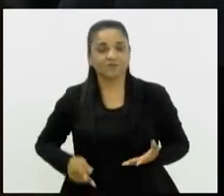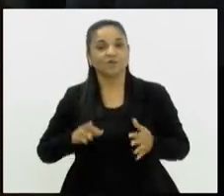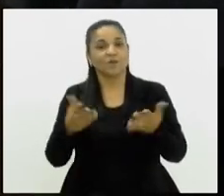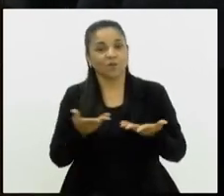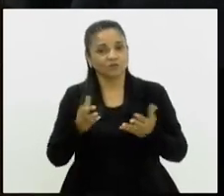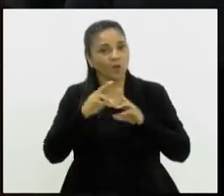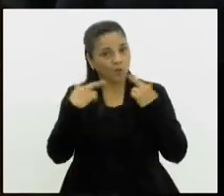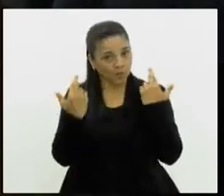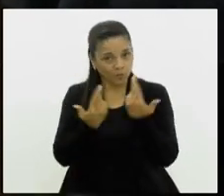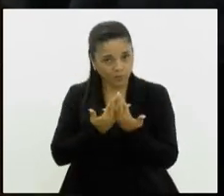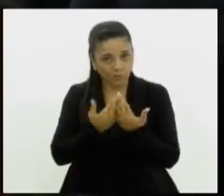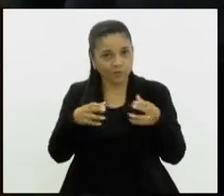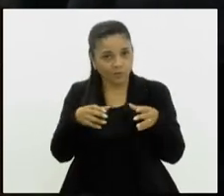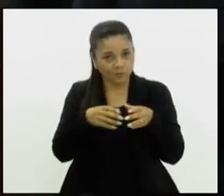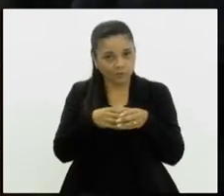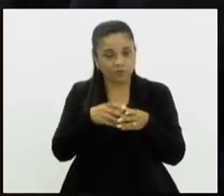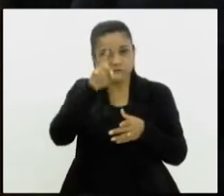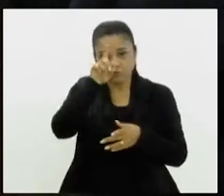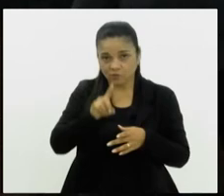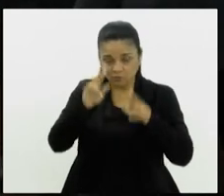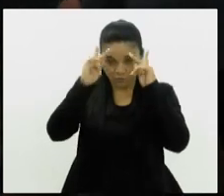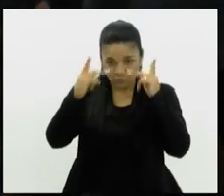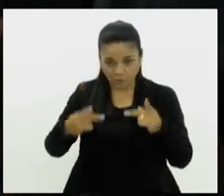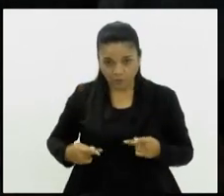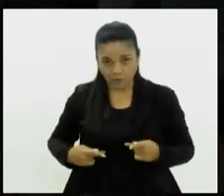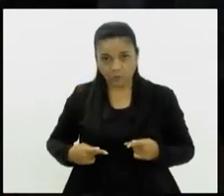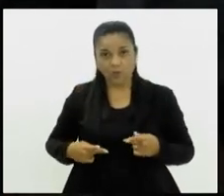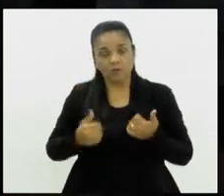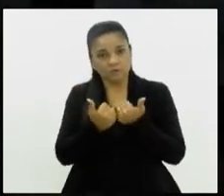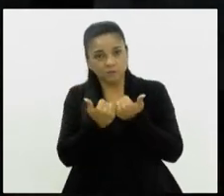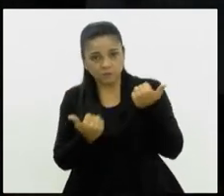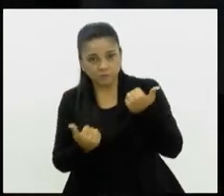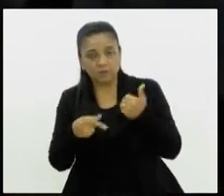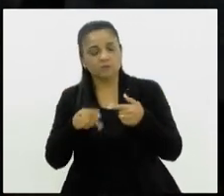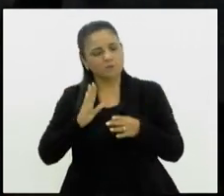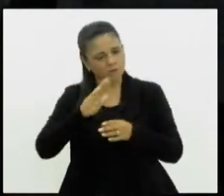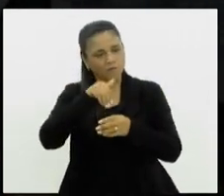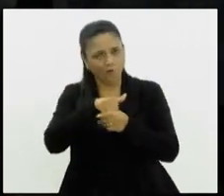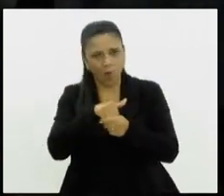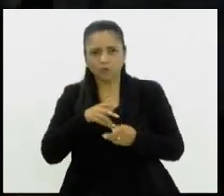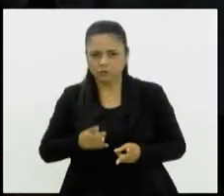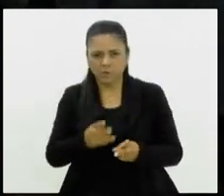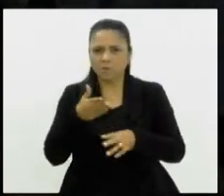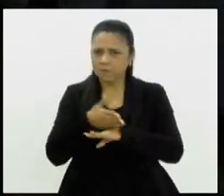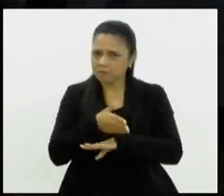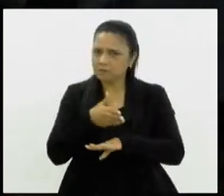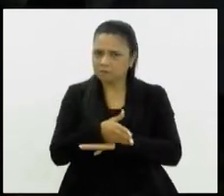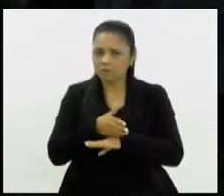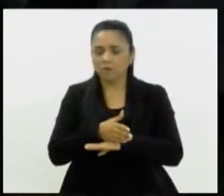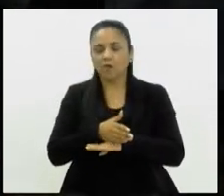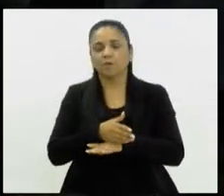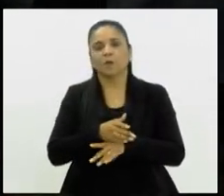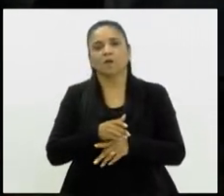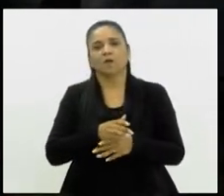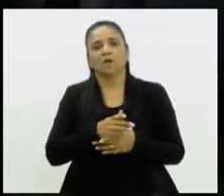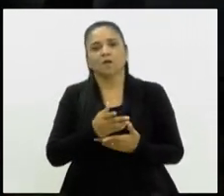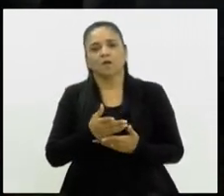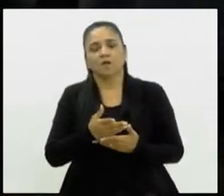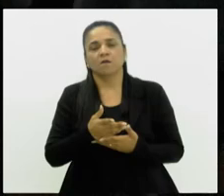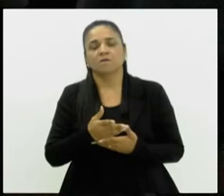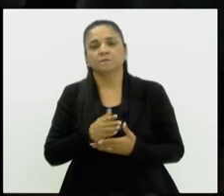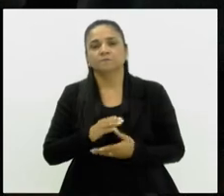reunião da Comissão de Direitos Humanos. Eu sou suplente, mas sempre participo, sempre voto. Muitos titulares não aparecem, a gente